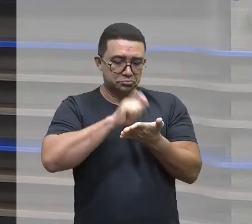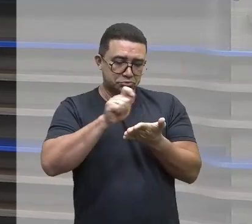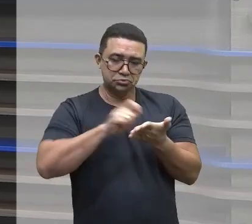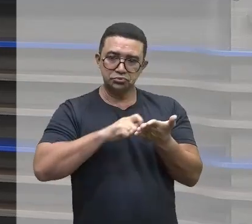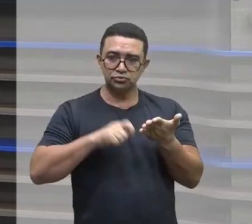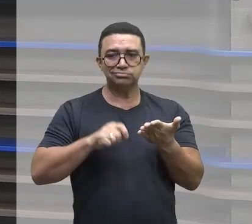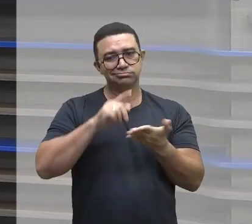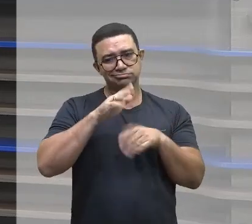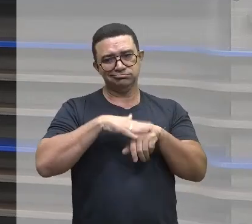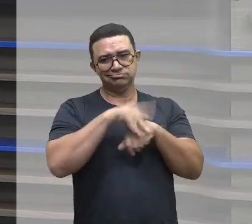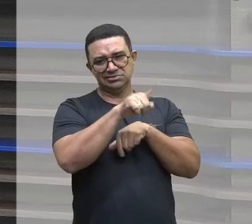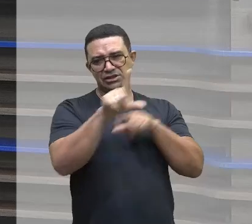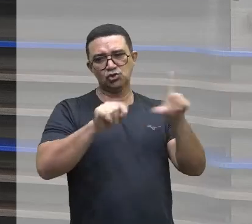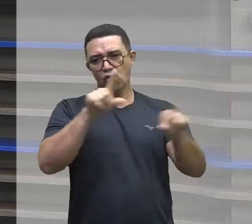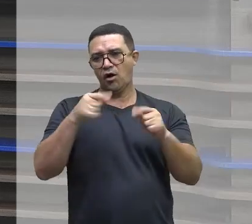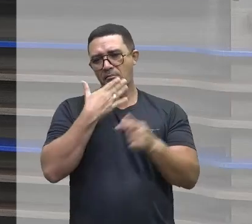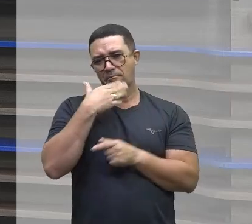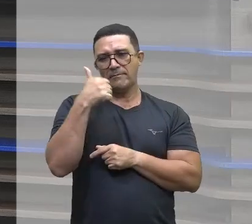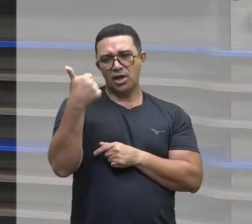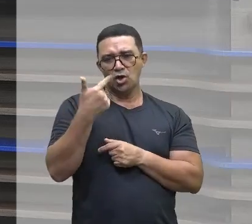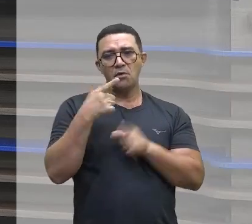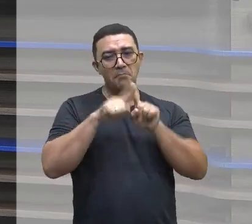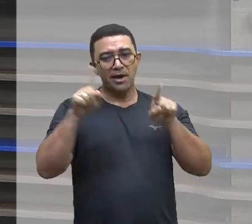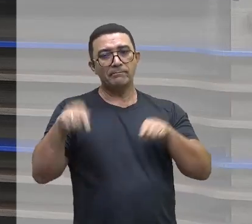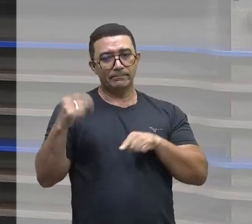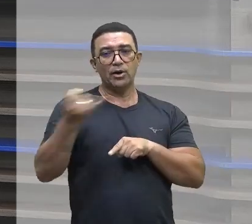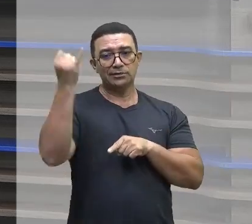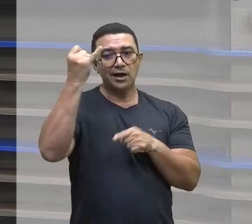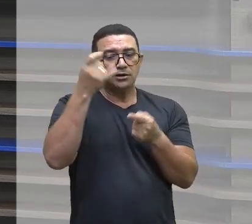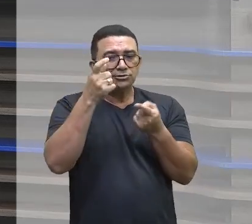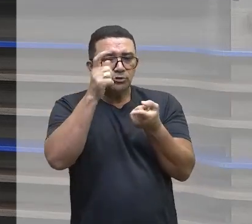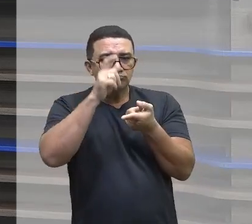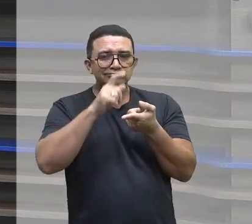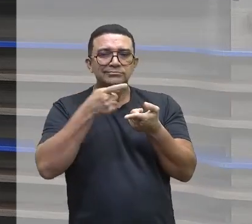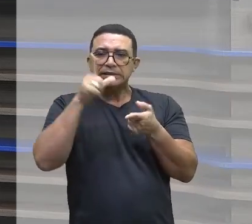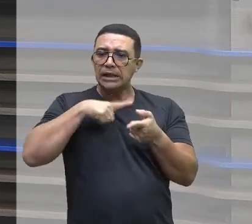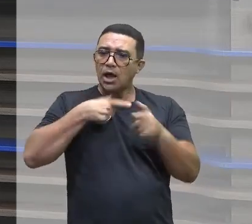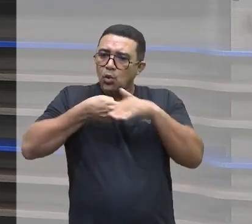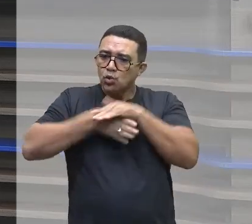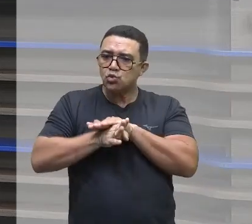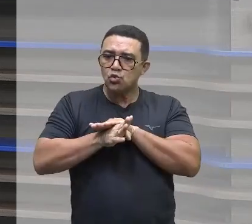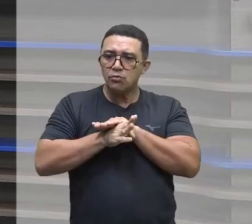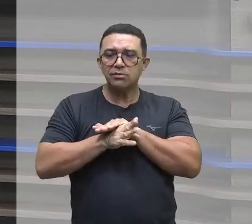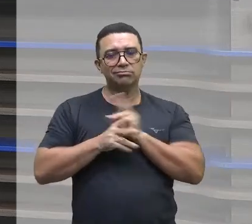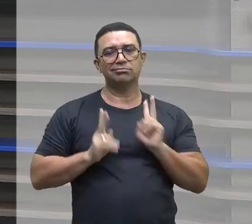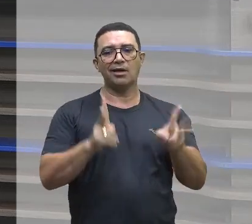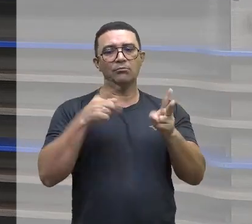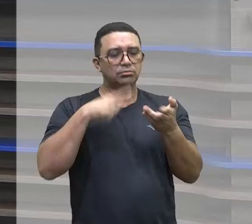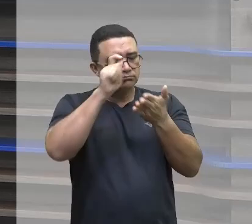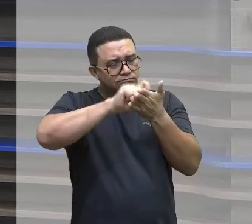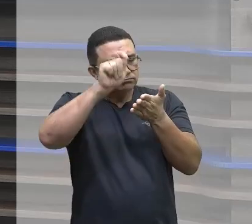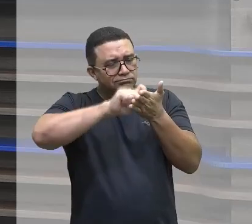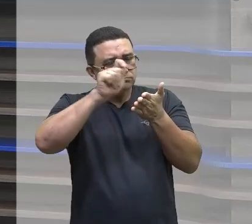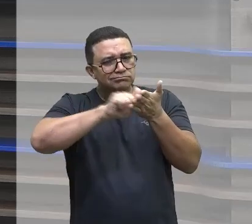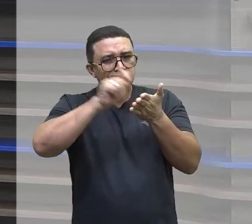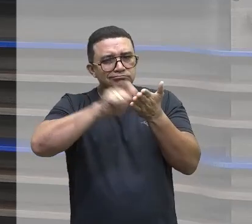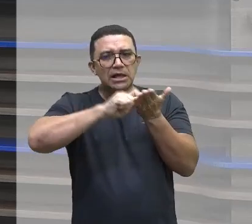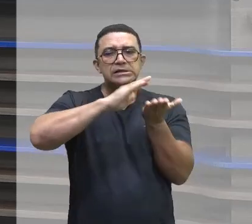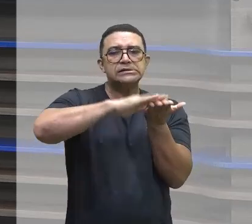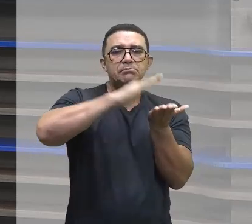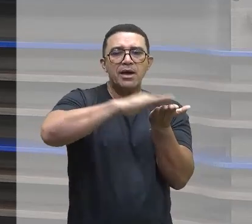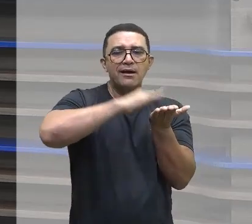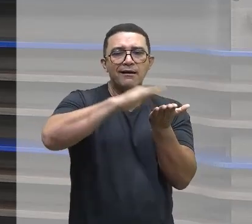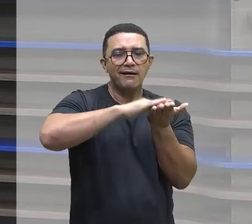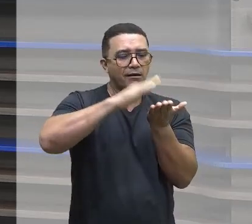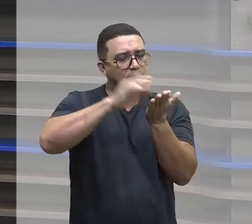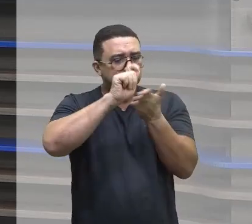achar melhor. O importante é você anotar, criar esse hábito, anotar todas as suas despesas e ver se ela condiz